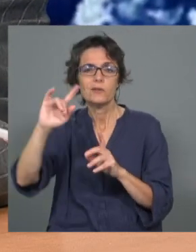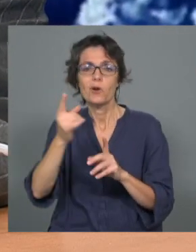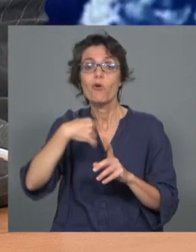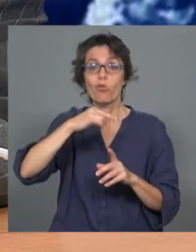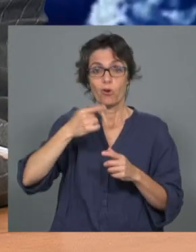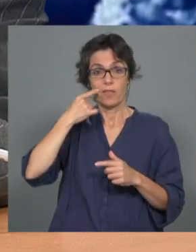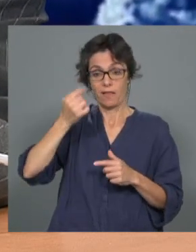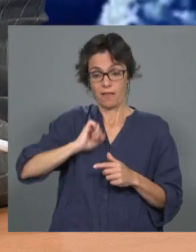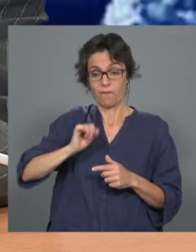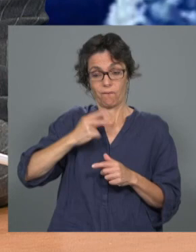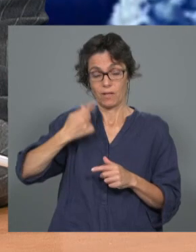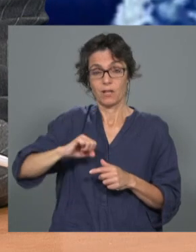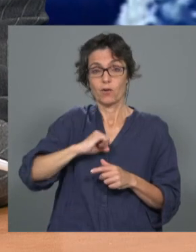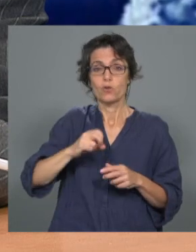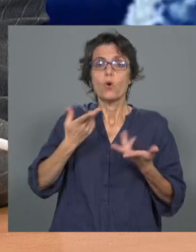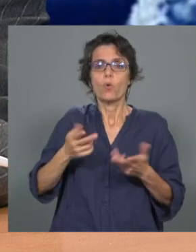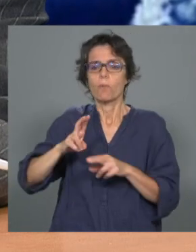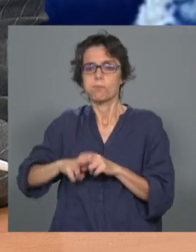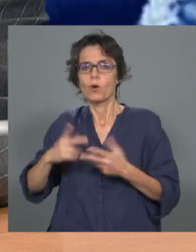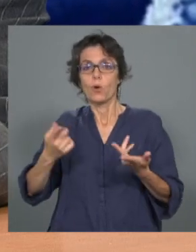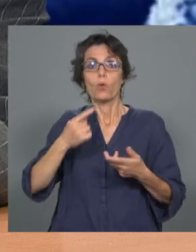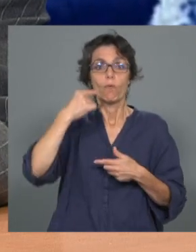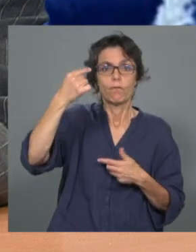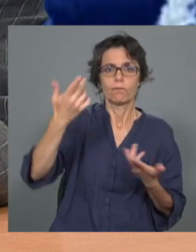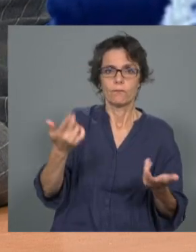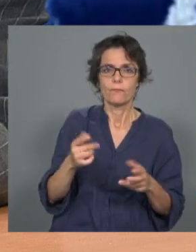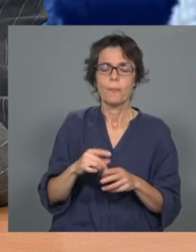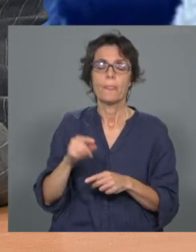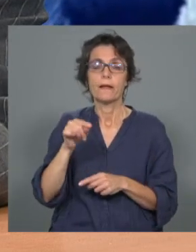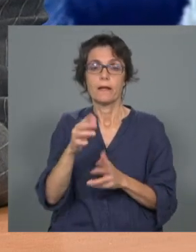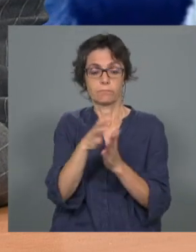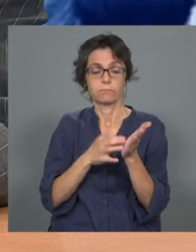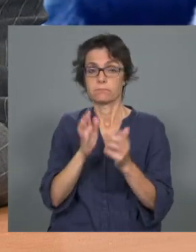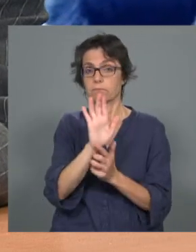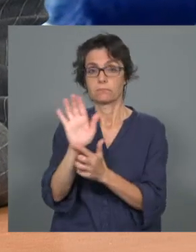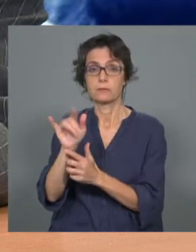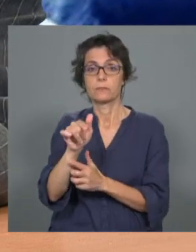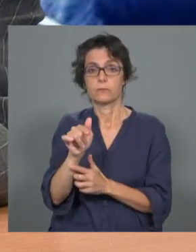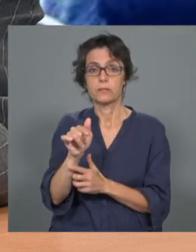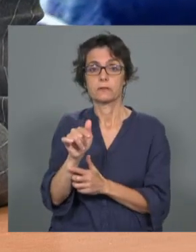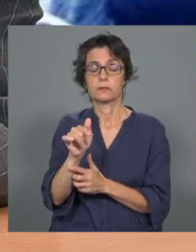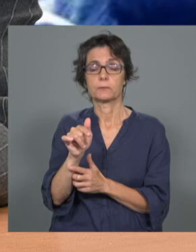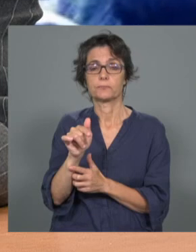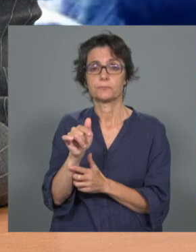sedentários, estar parados. Não, os exemplos da Escritura focam muito esta dimensão do